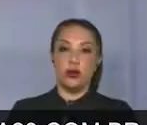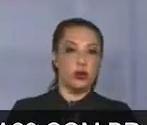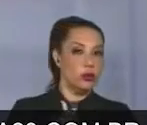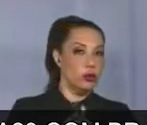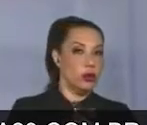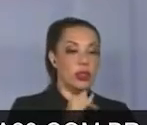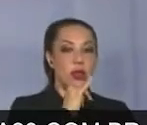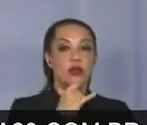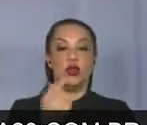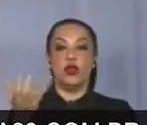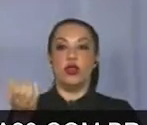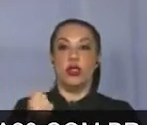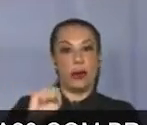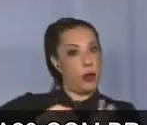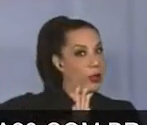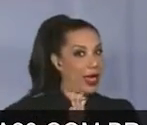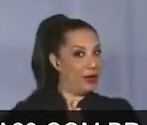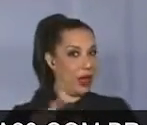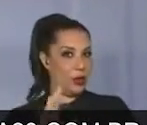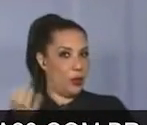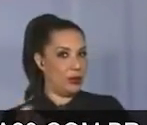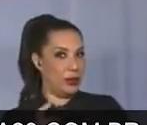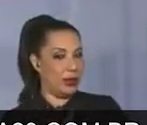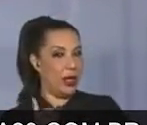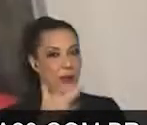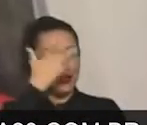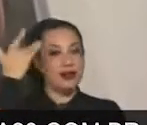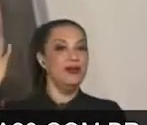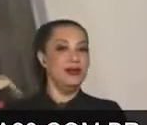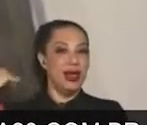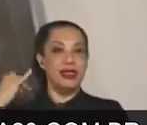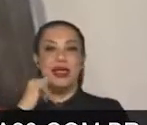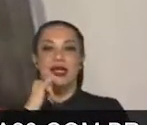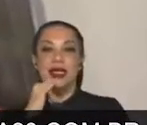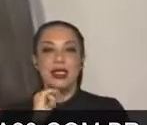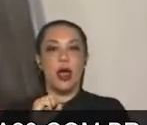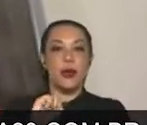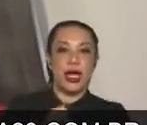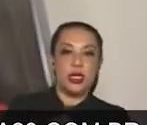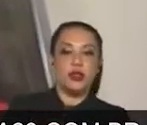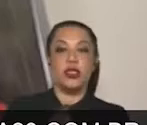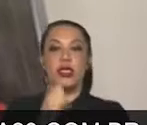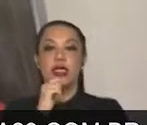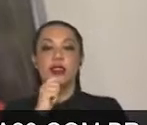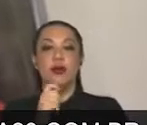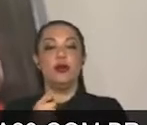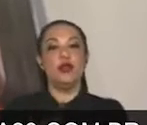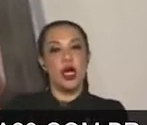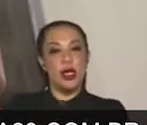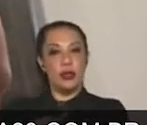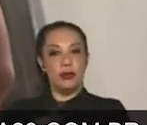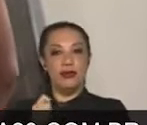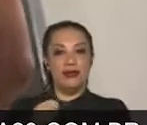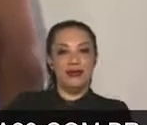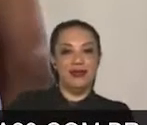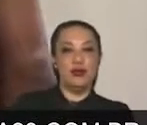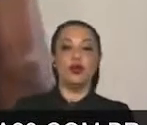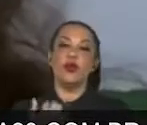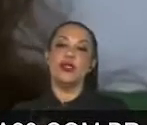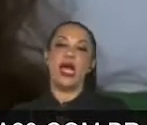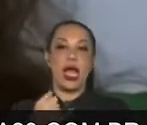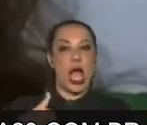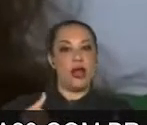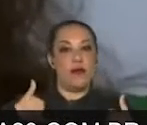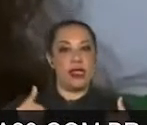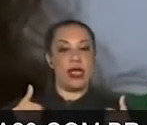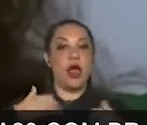disponíveis recursos que estiverem bloqueados, como os usados para garantia de operações de crédito de antecipação do saque aniversário.